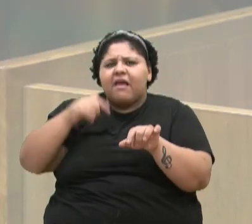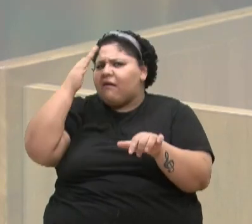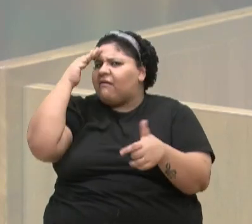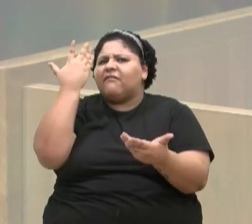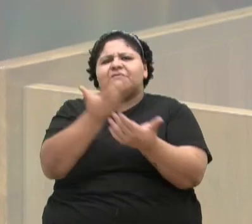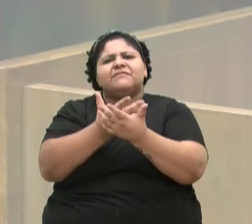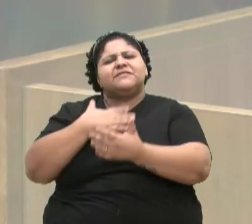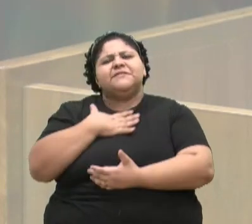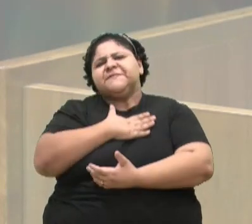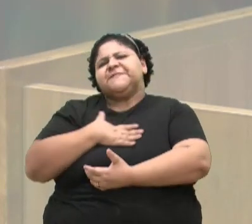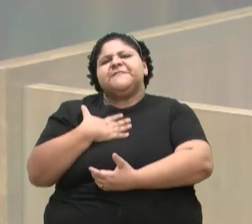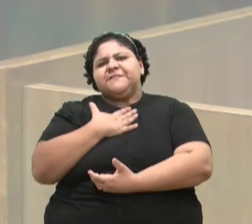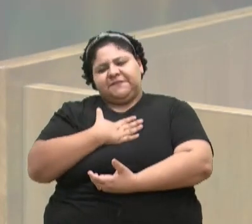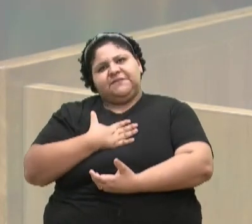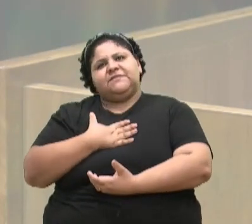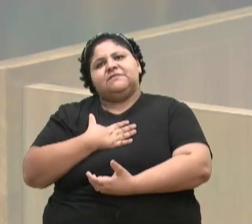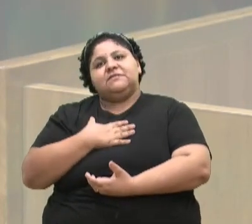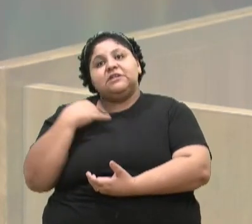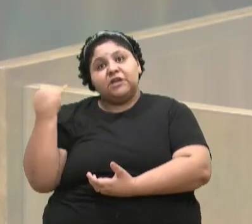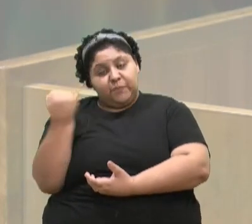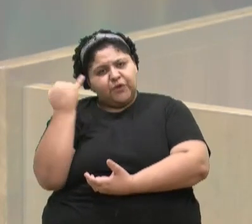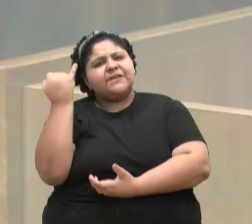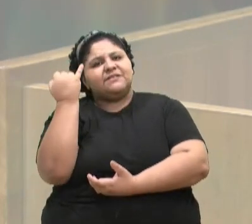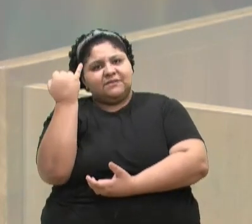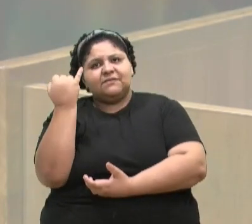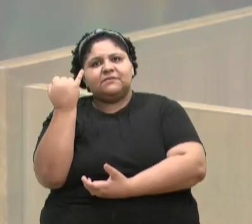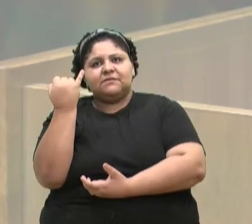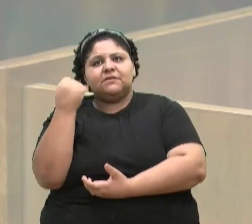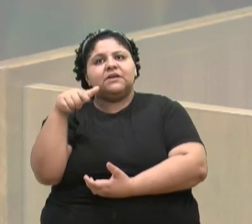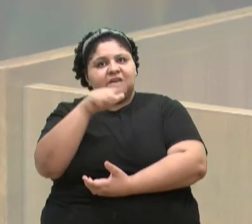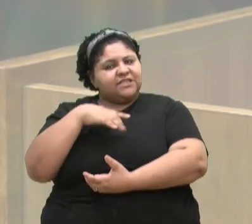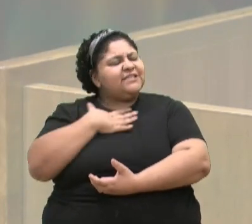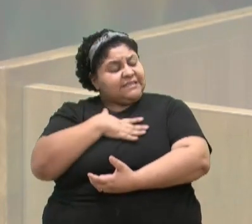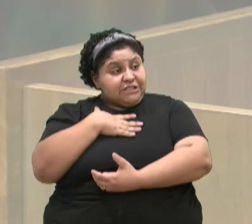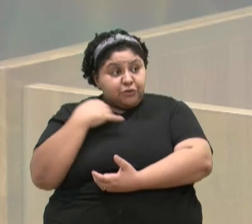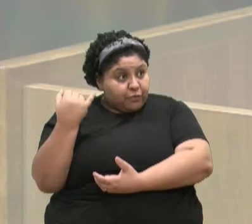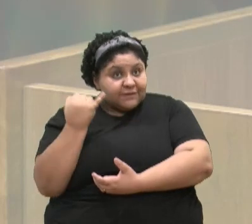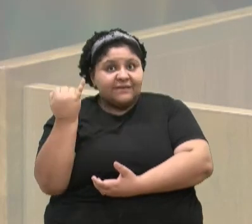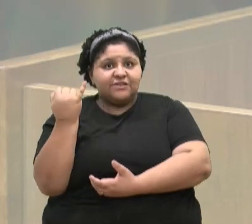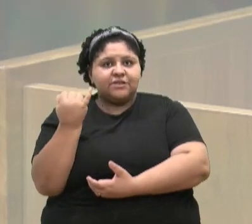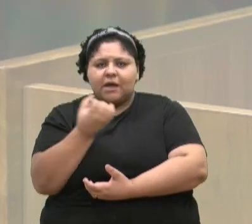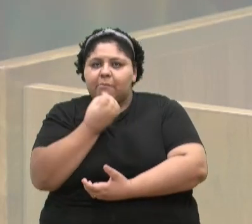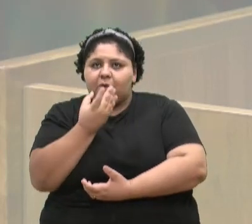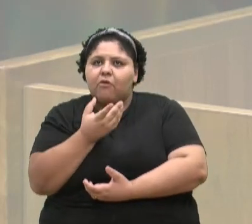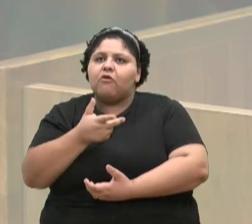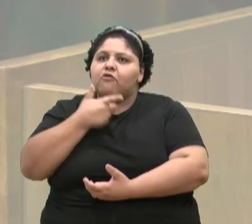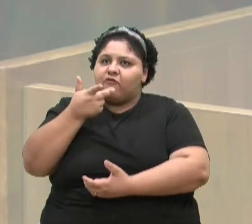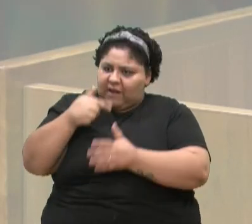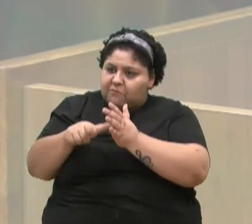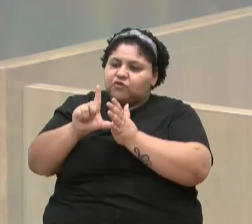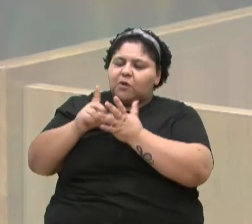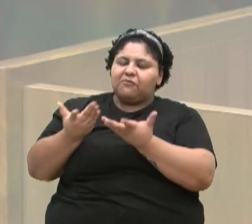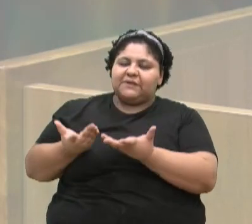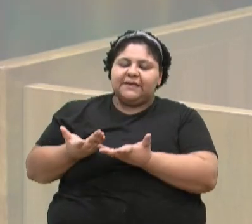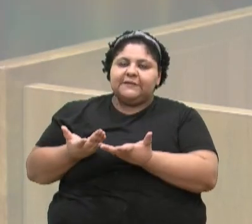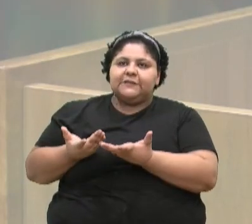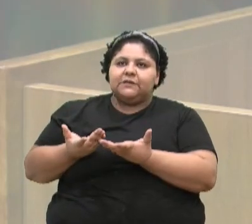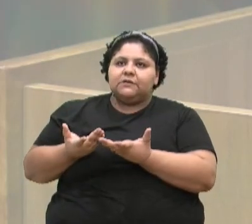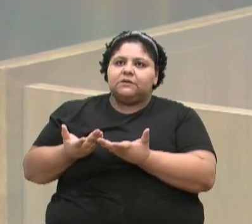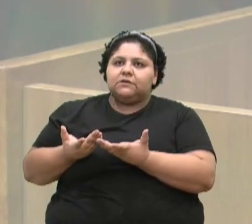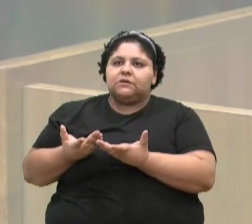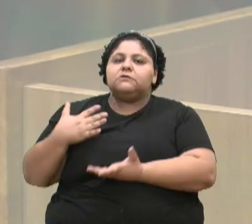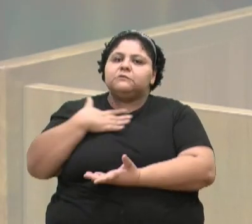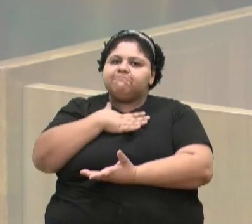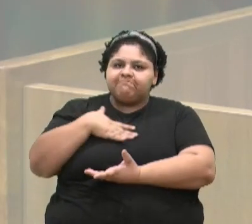se sentindo tão importantes. É importante a gente sentir-se importante, né? Falamos ontem sobre isso, como vocês estão